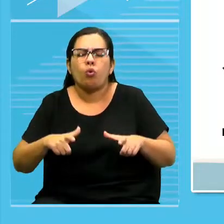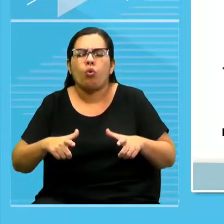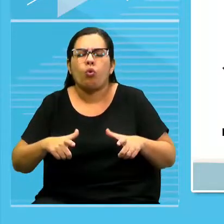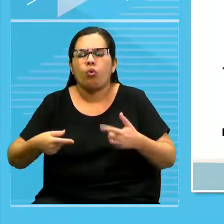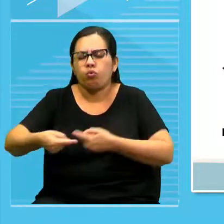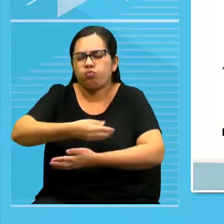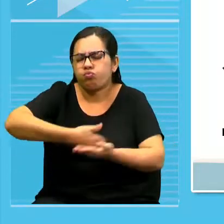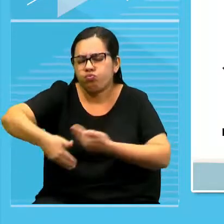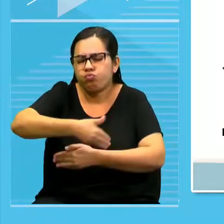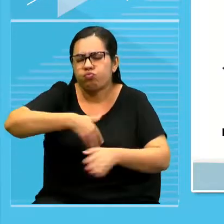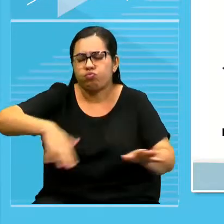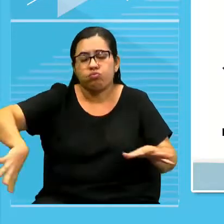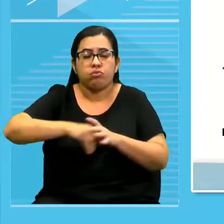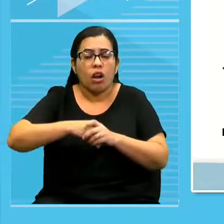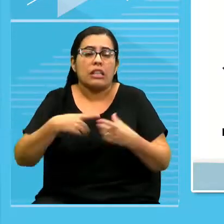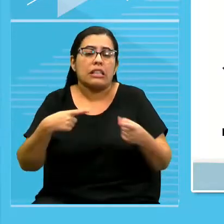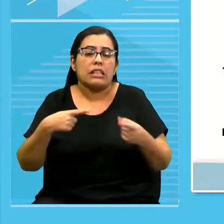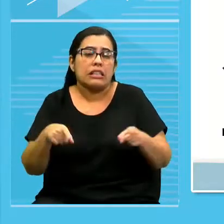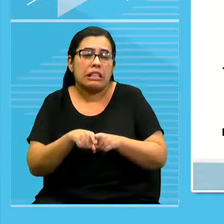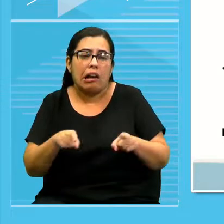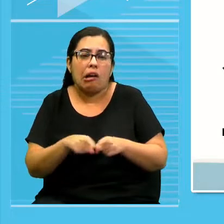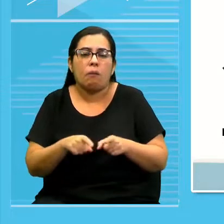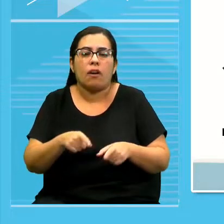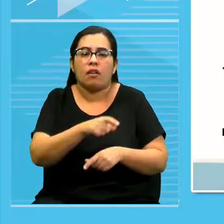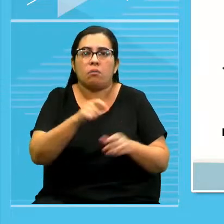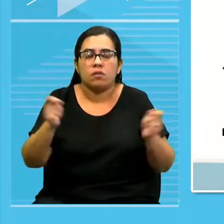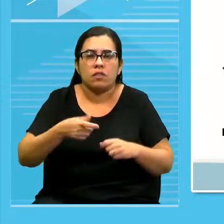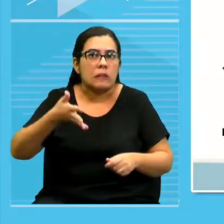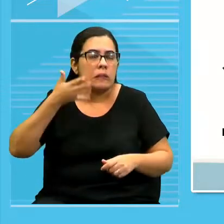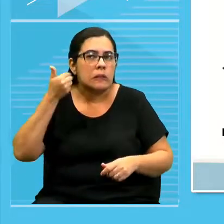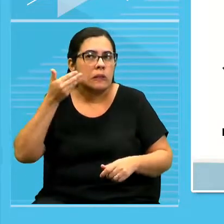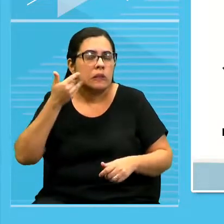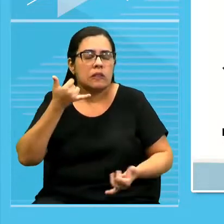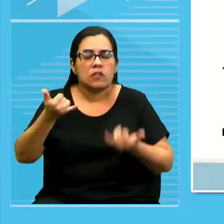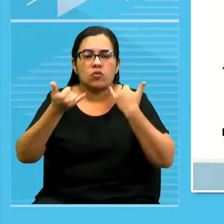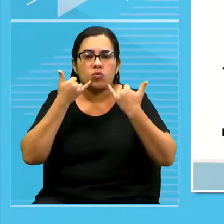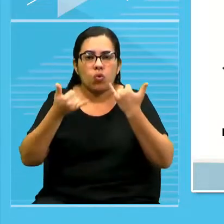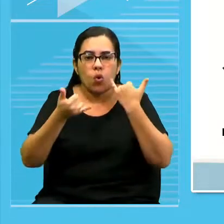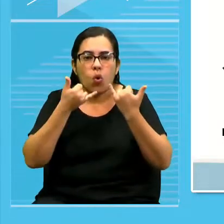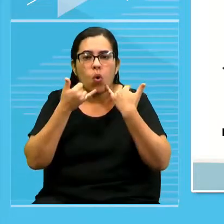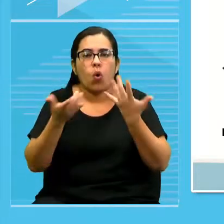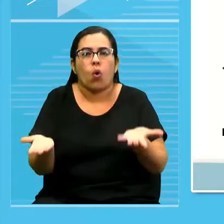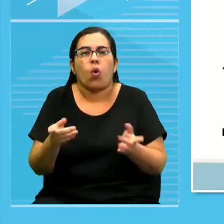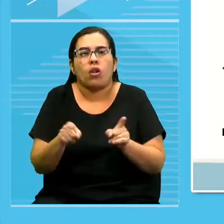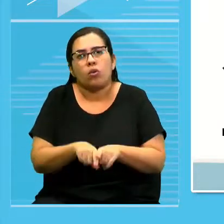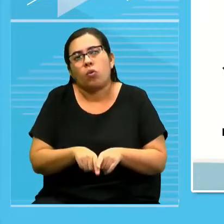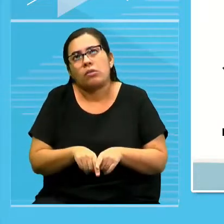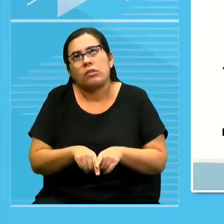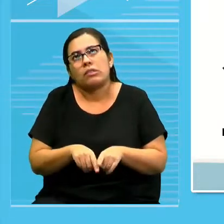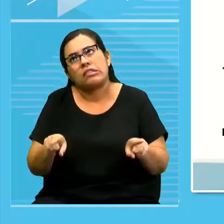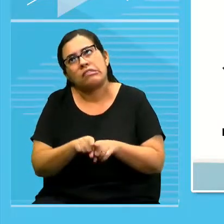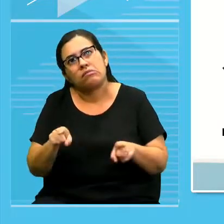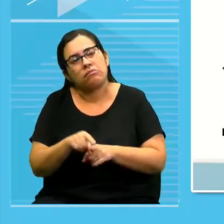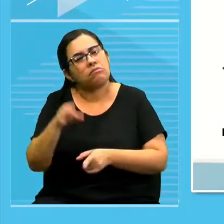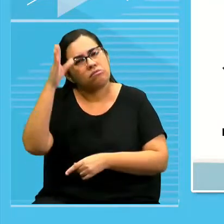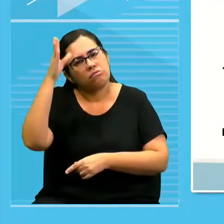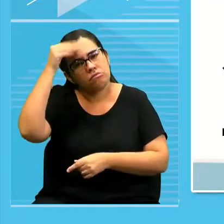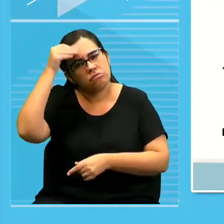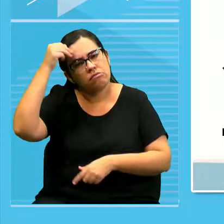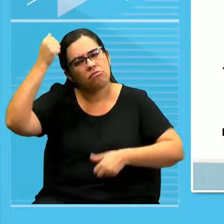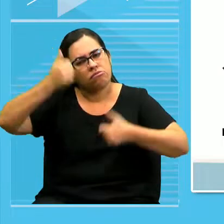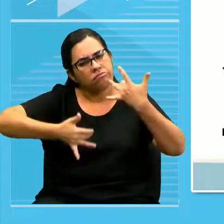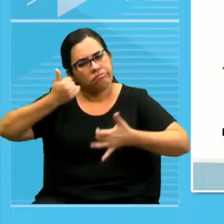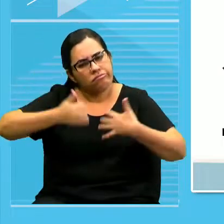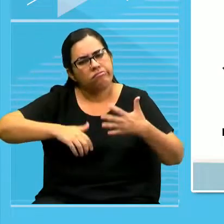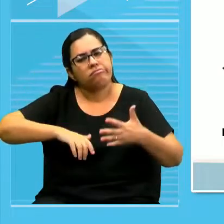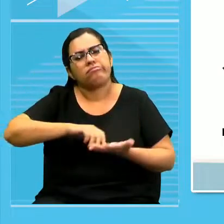acesso à informação o conhecimento que você tem sobre aquele assunto que você está defendendo que você está falando né